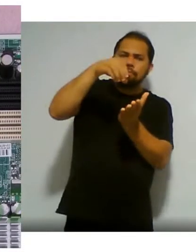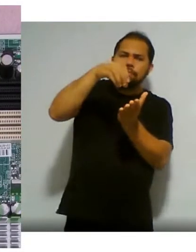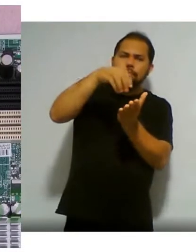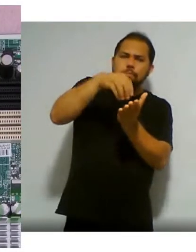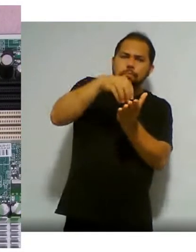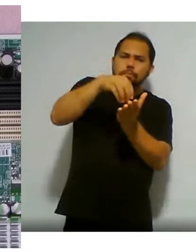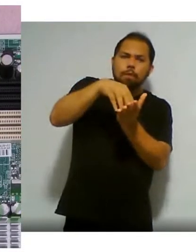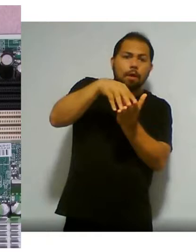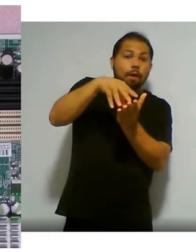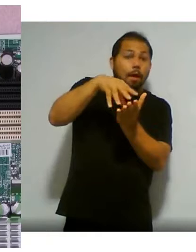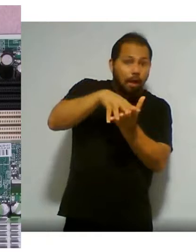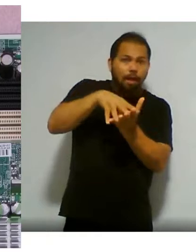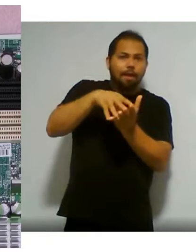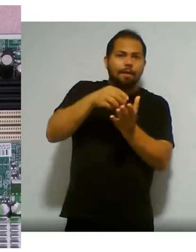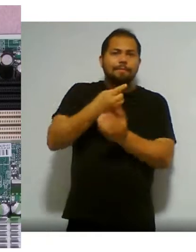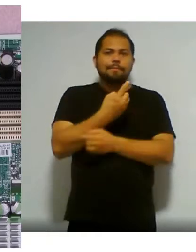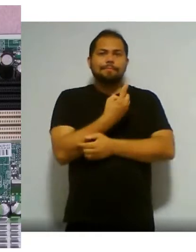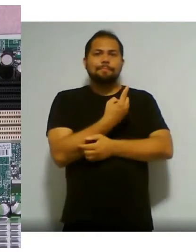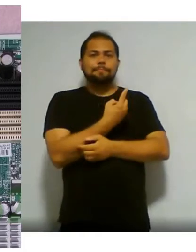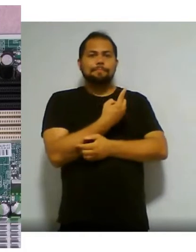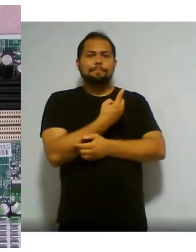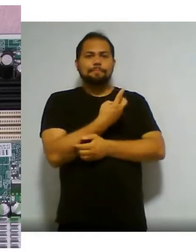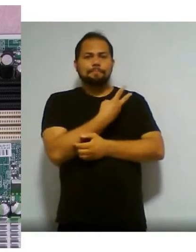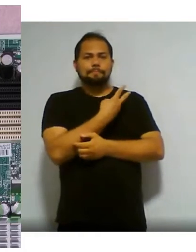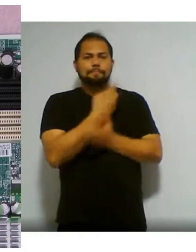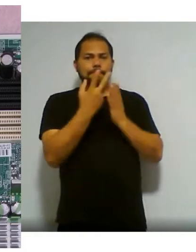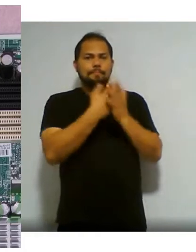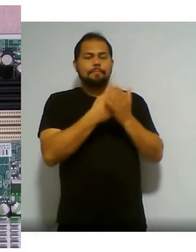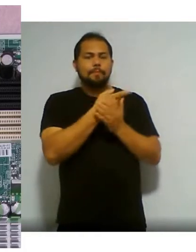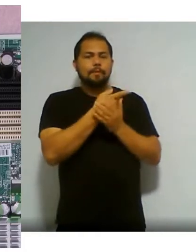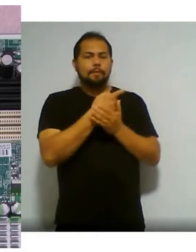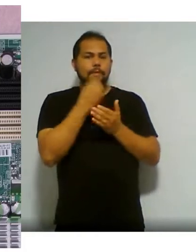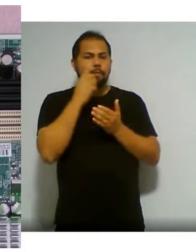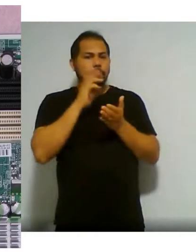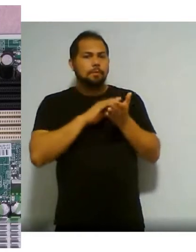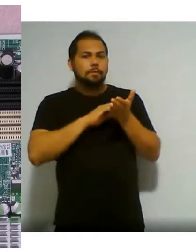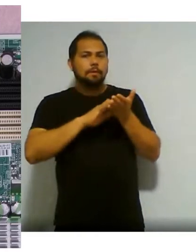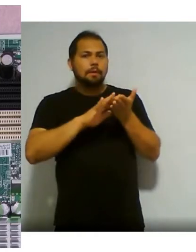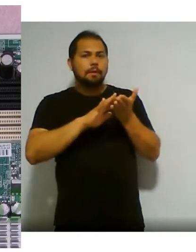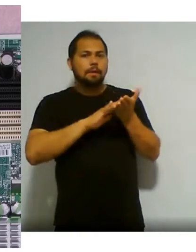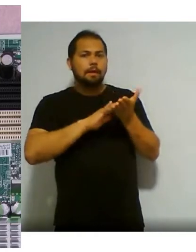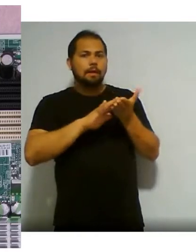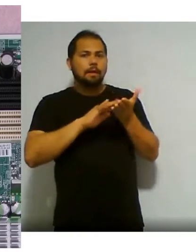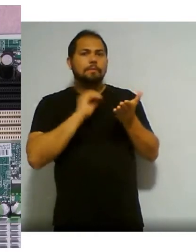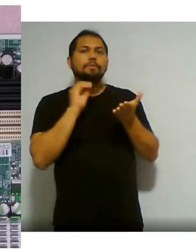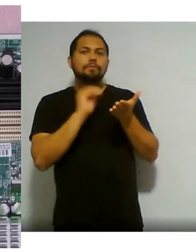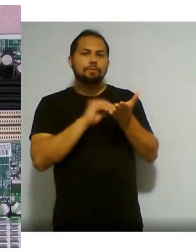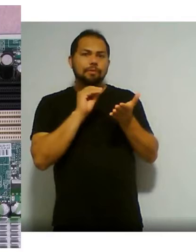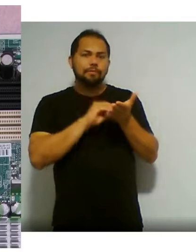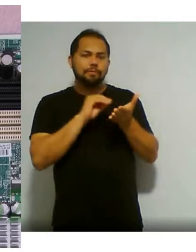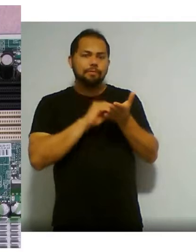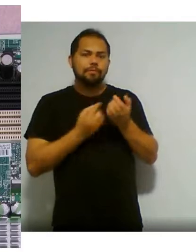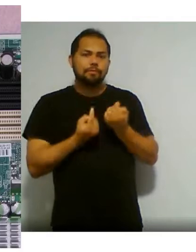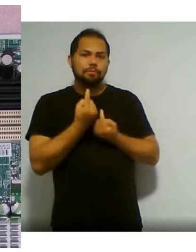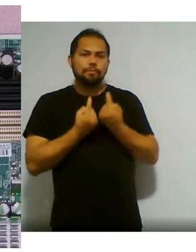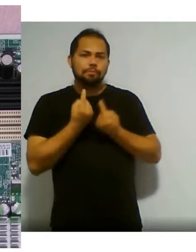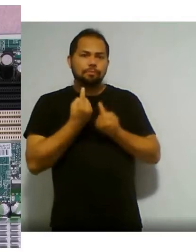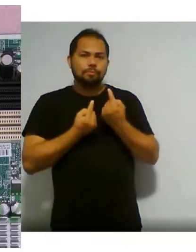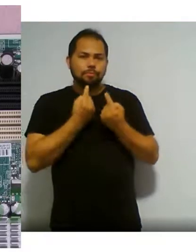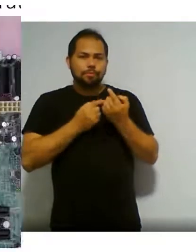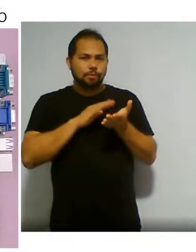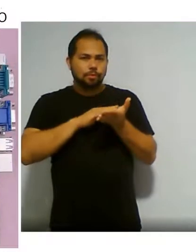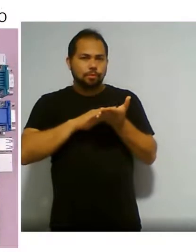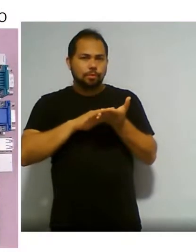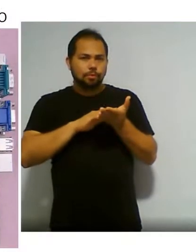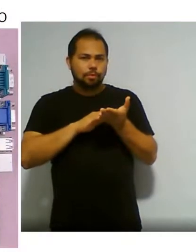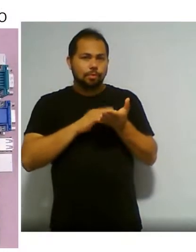aproximando aqui, dá para ver que tem um pino aqui, ó, onde eu estou passando a mãozinha, que está faltando. Aqui também, ó, na parte amarela, um pino nesse local aqui